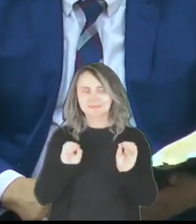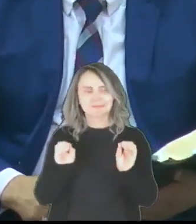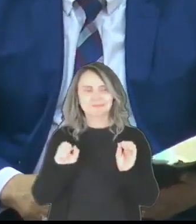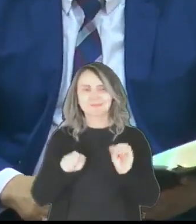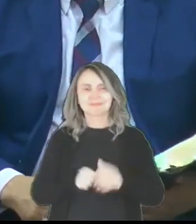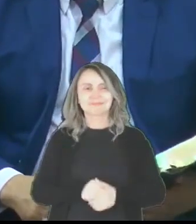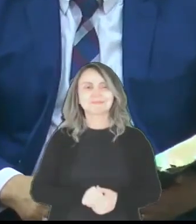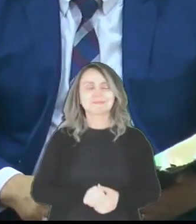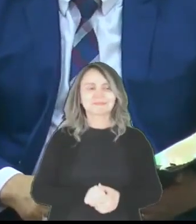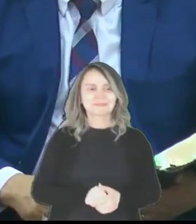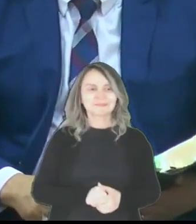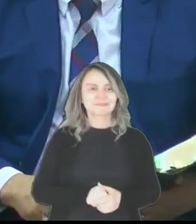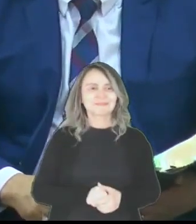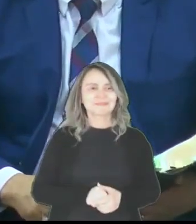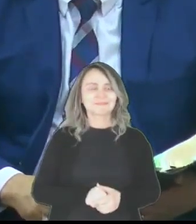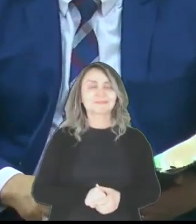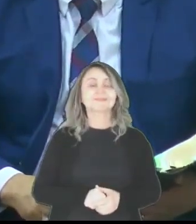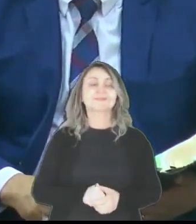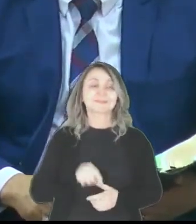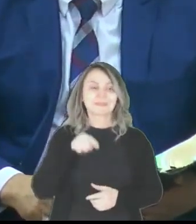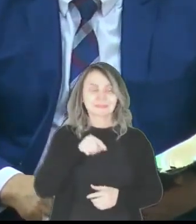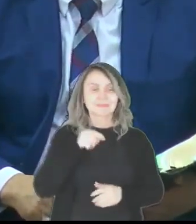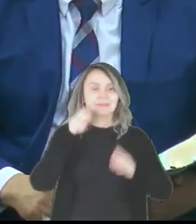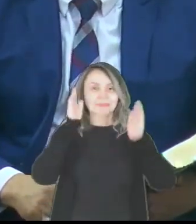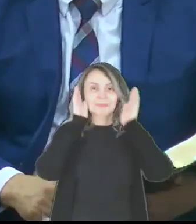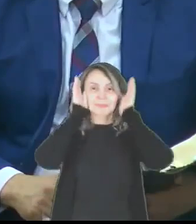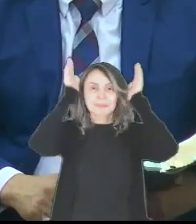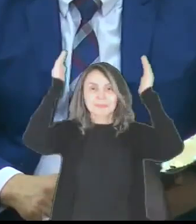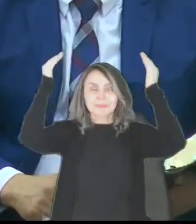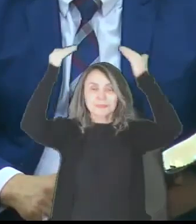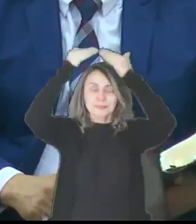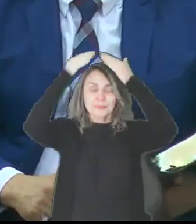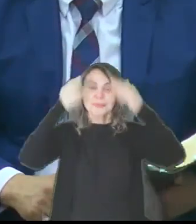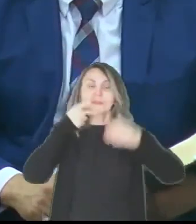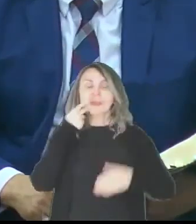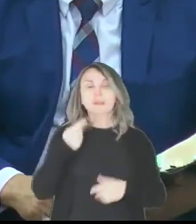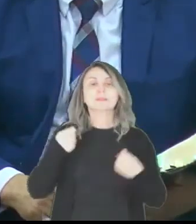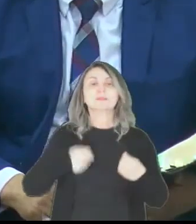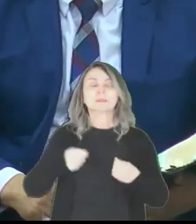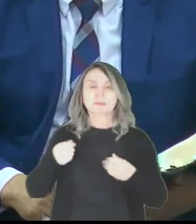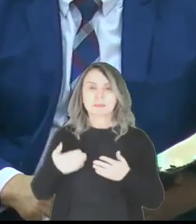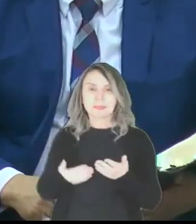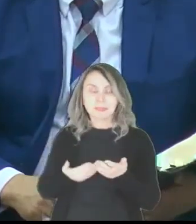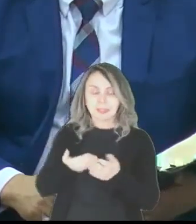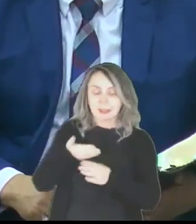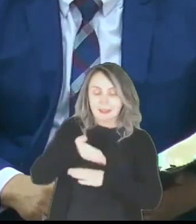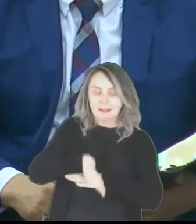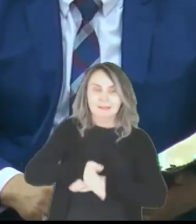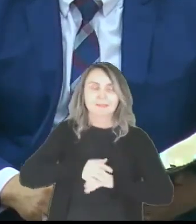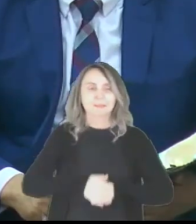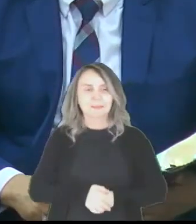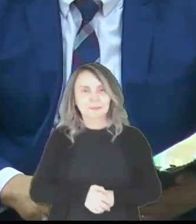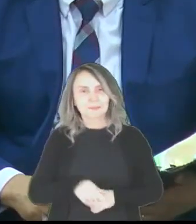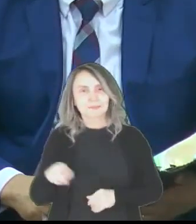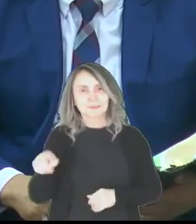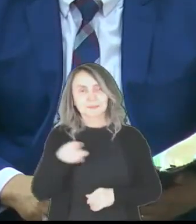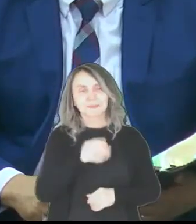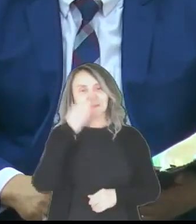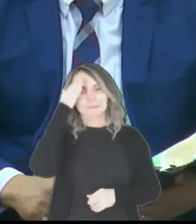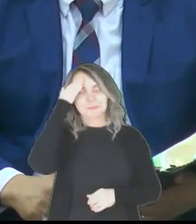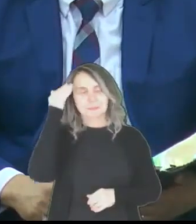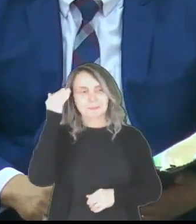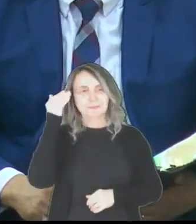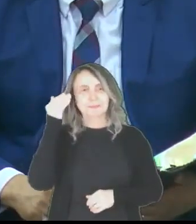dos seus pecados. Eles dizem que tem que passar por lá. Os irmãos sabem que os hindus, eles têm as cidades sagradas,